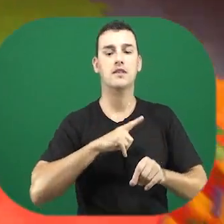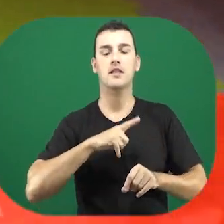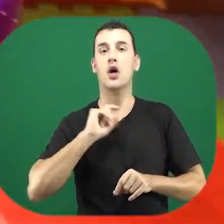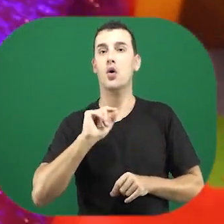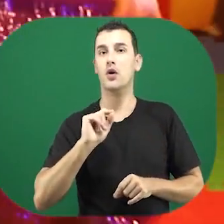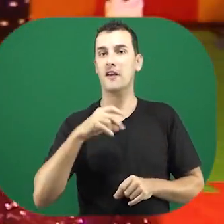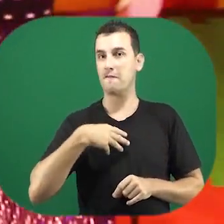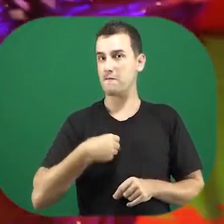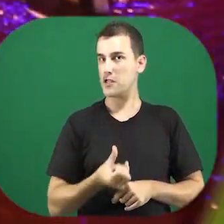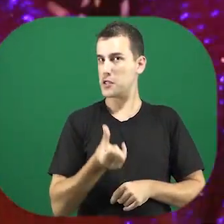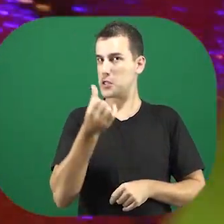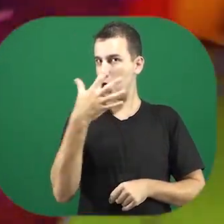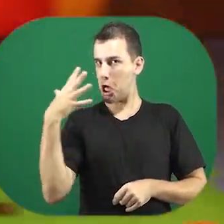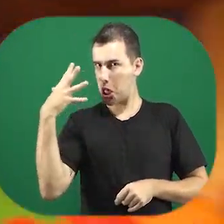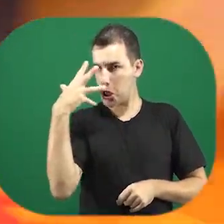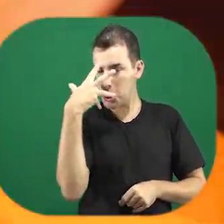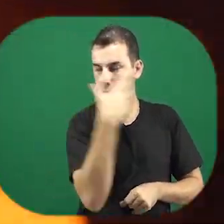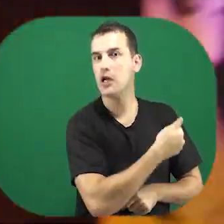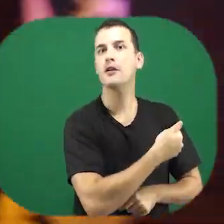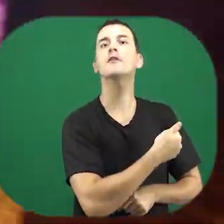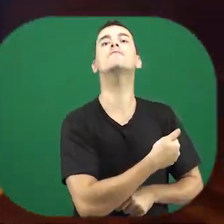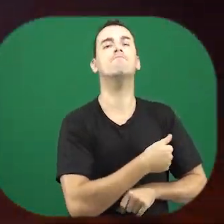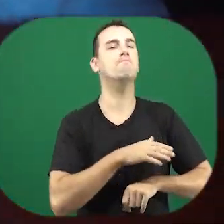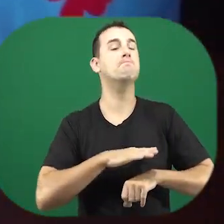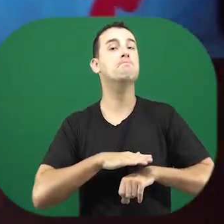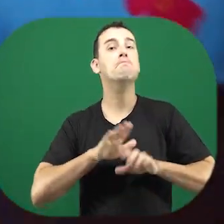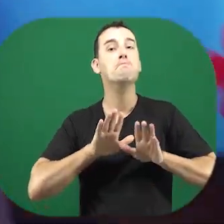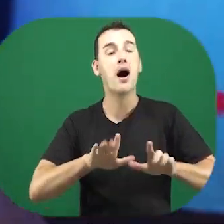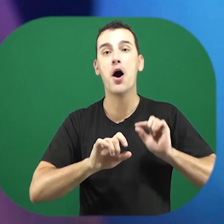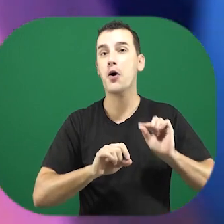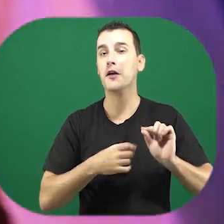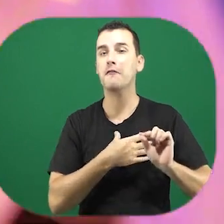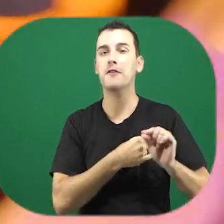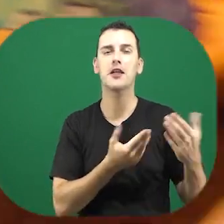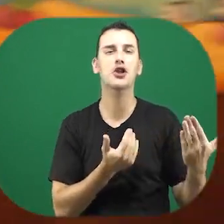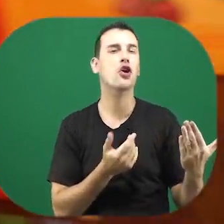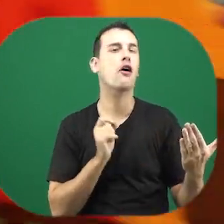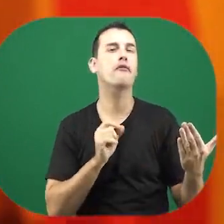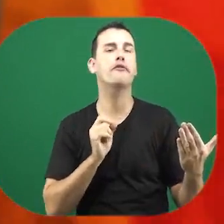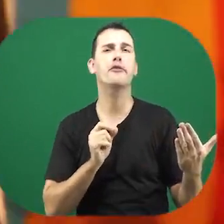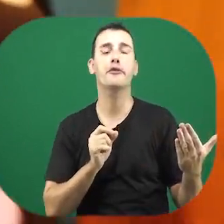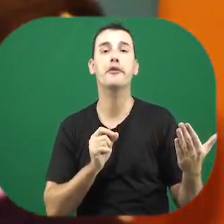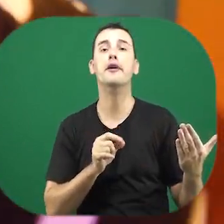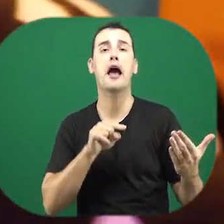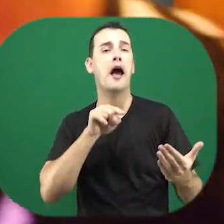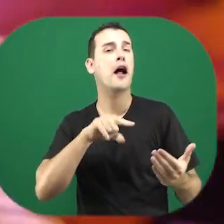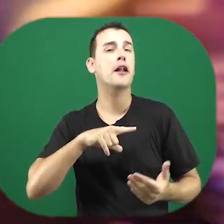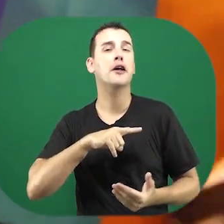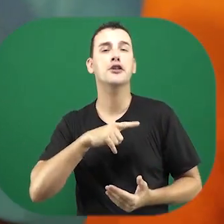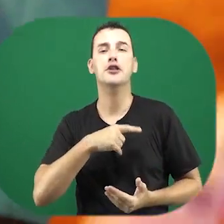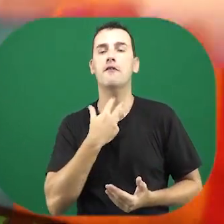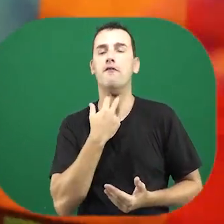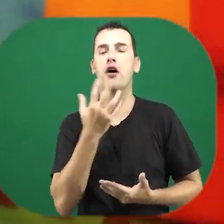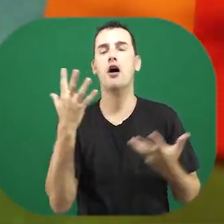filhas lindas! Mas a filha mais nova do rei tinha uma vozinha linda que encantava